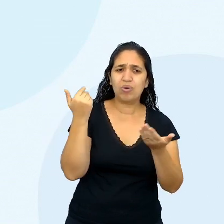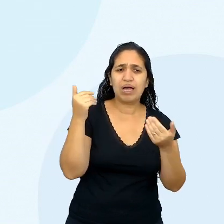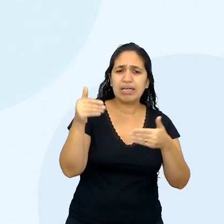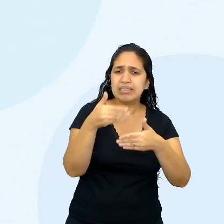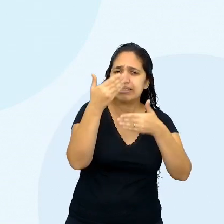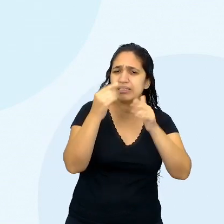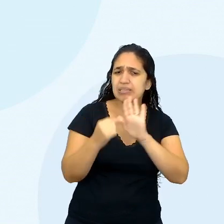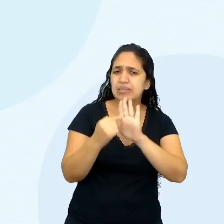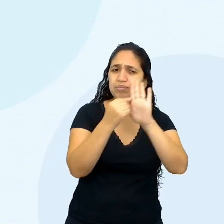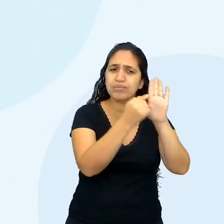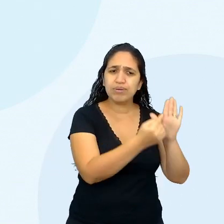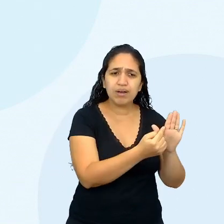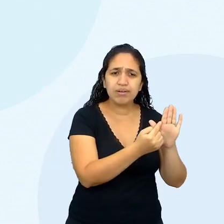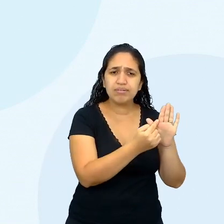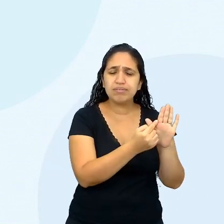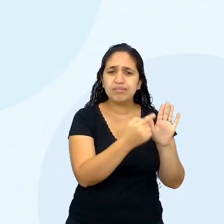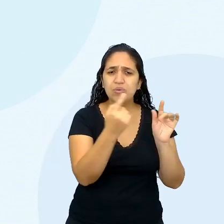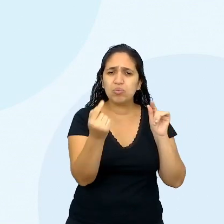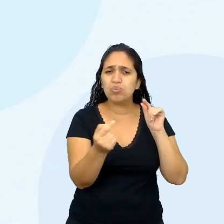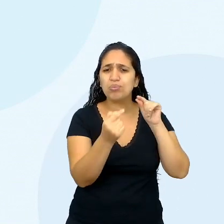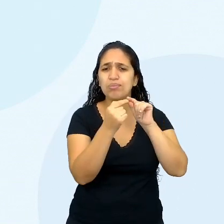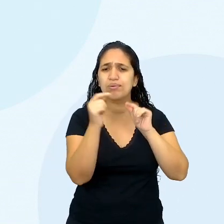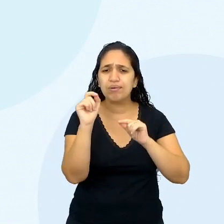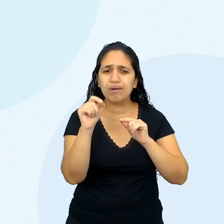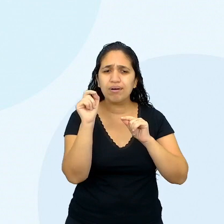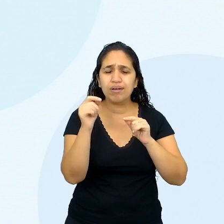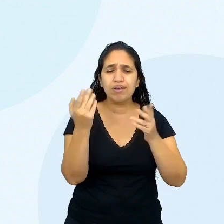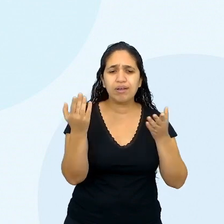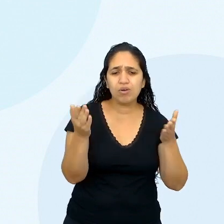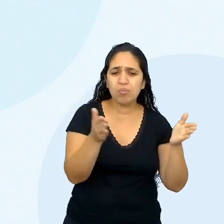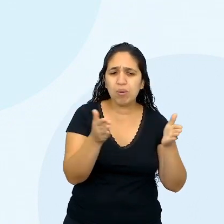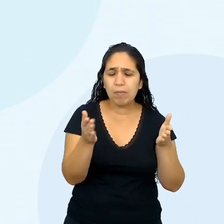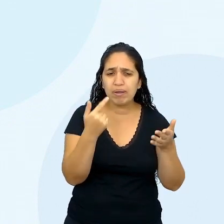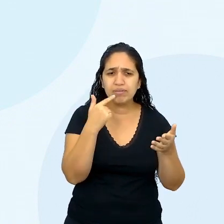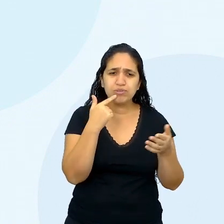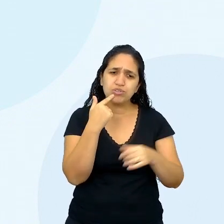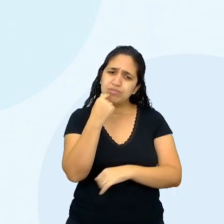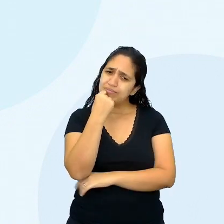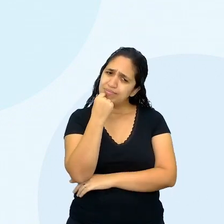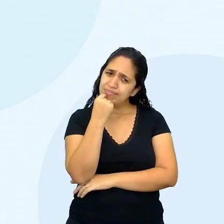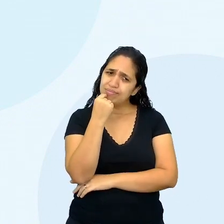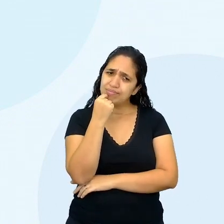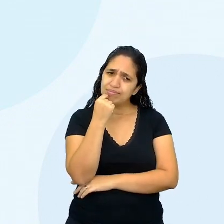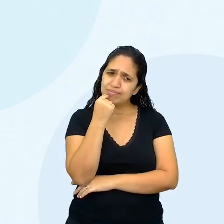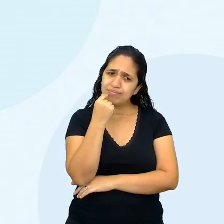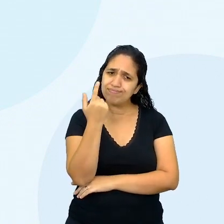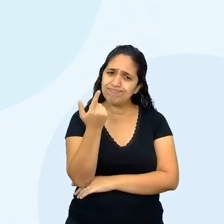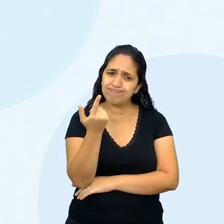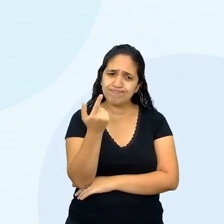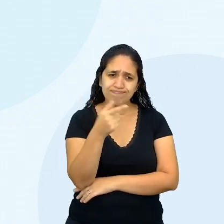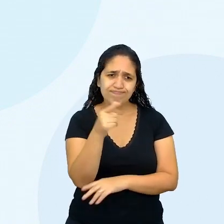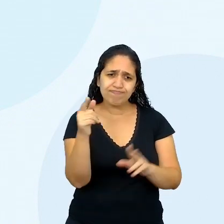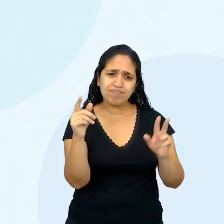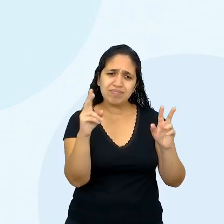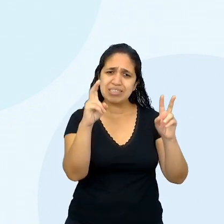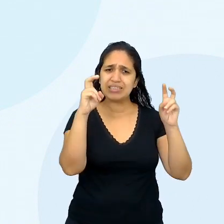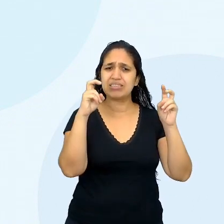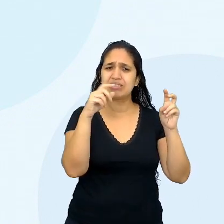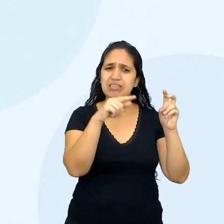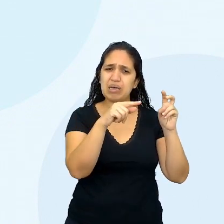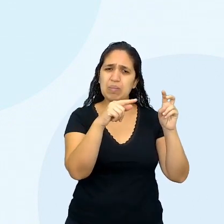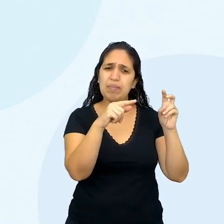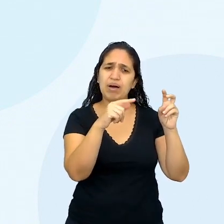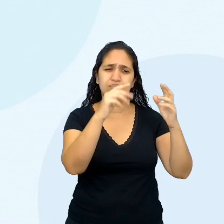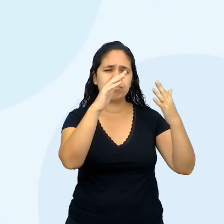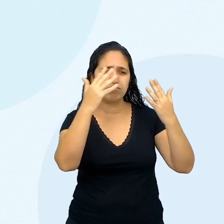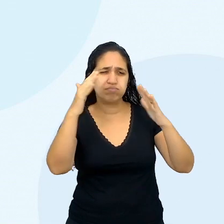apresentação, viu, pessoal, é servir como um momento de aproximação com esse tema da mudança